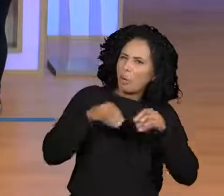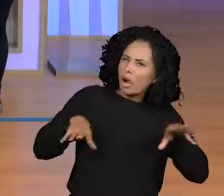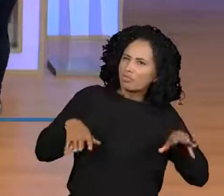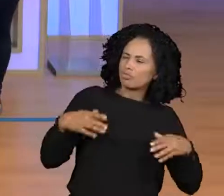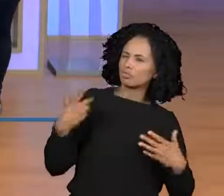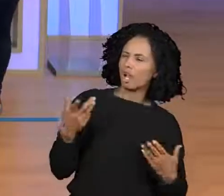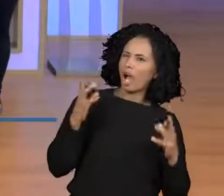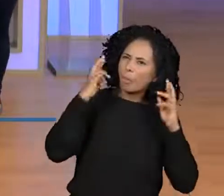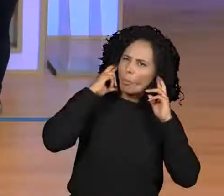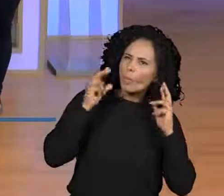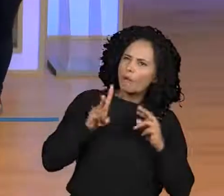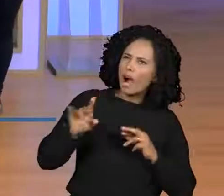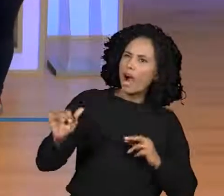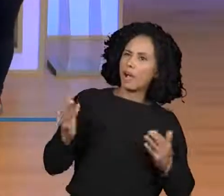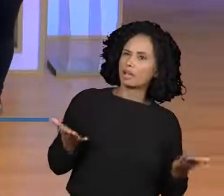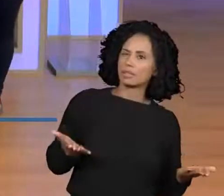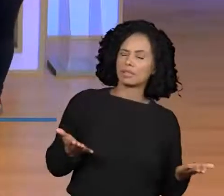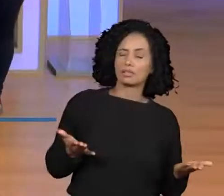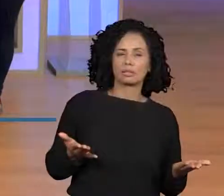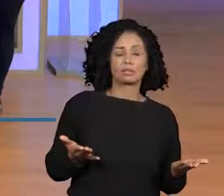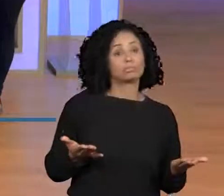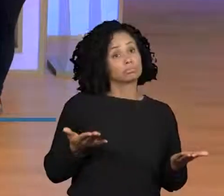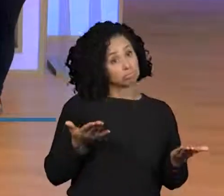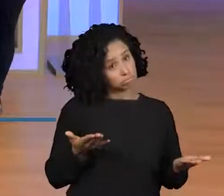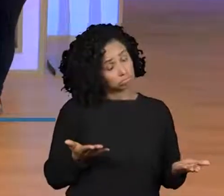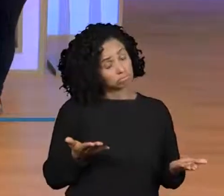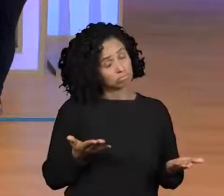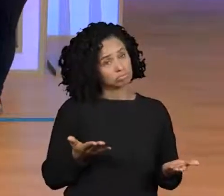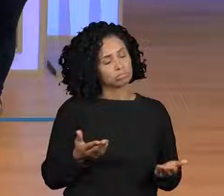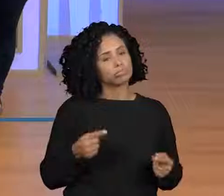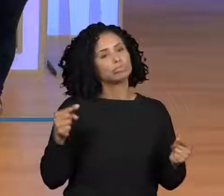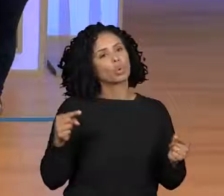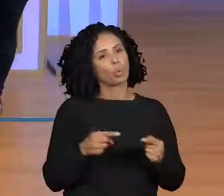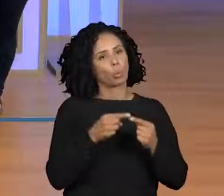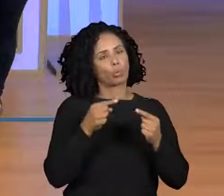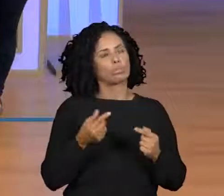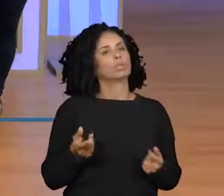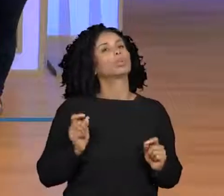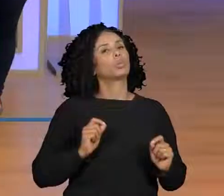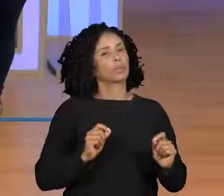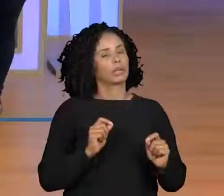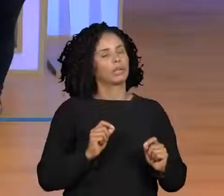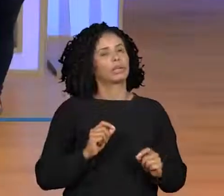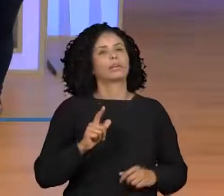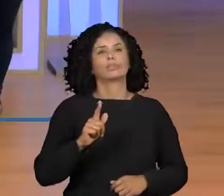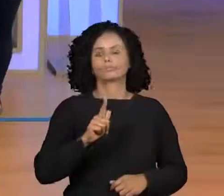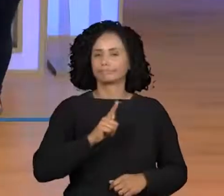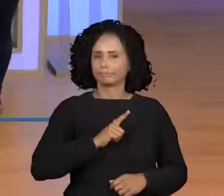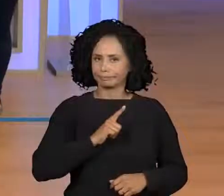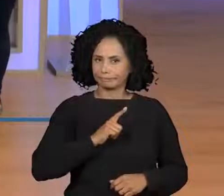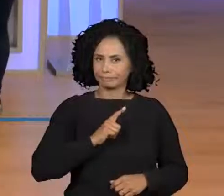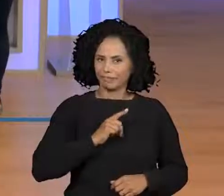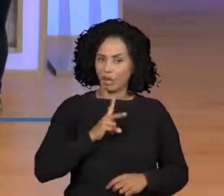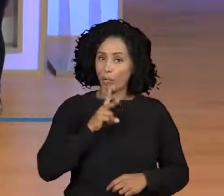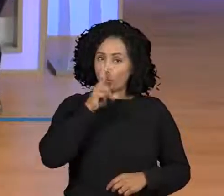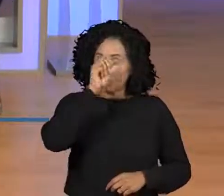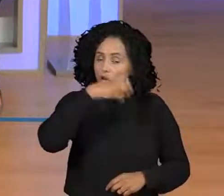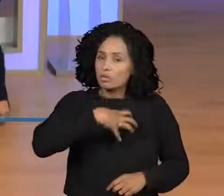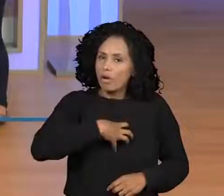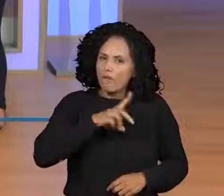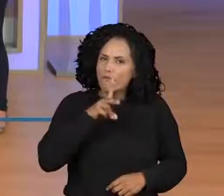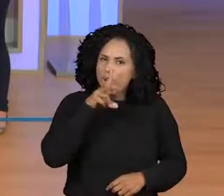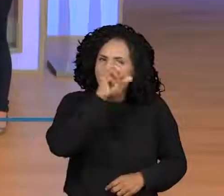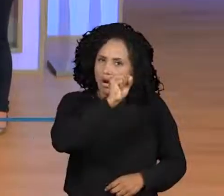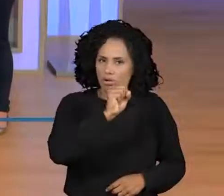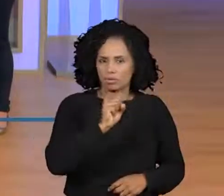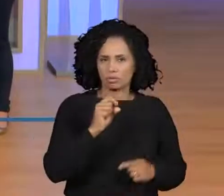Então deveria falar, abaixa a intensidade? Isso, aí não sei se você vai baixar pedindo desse jeito, mas o correto é